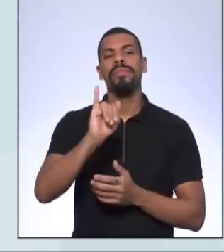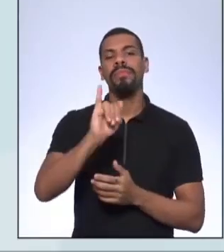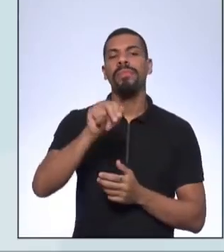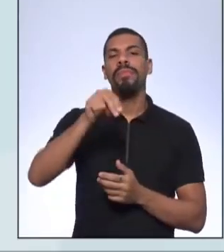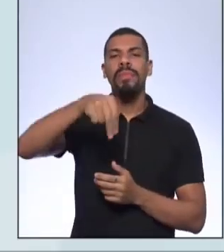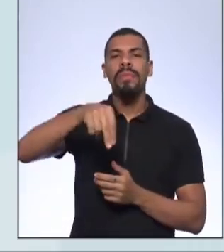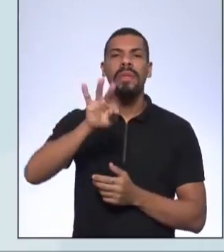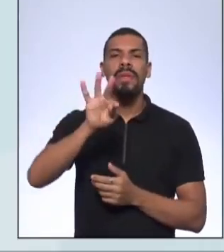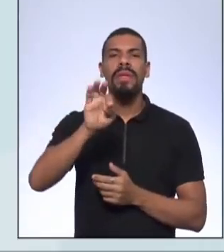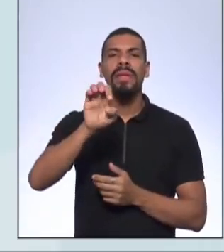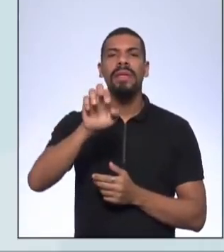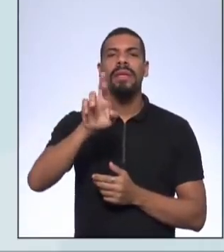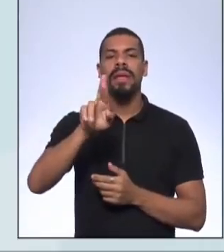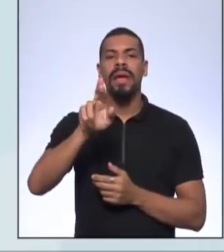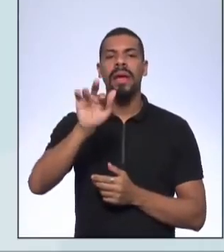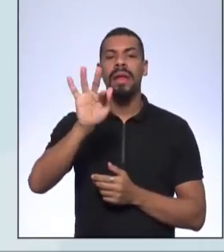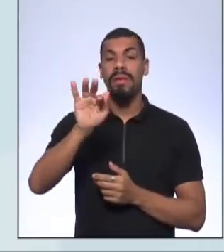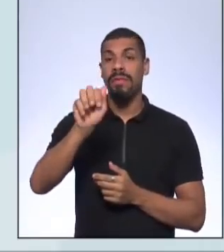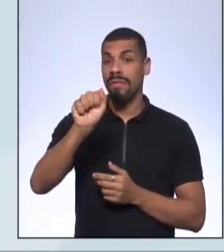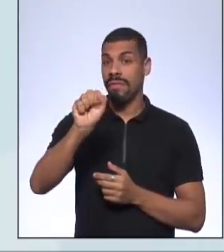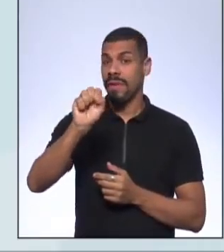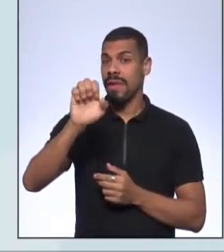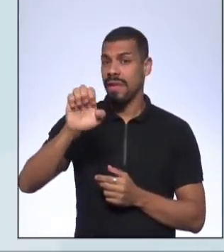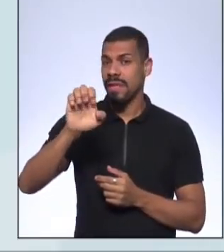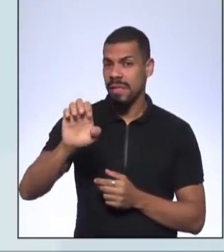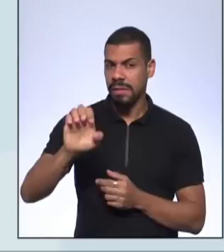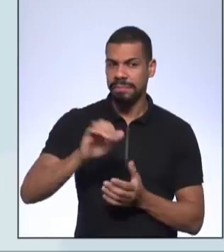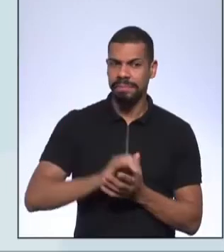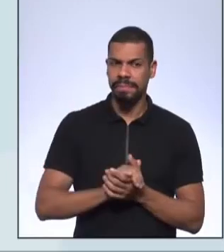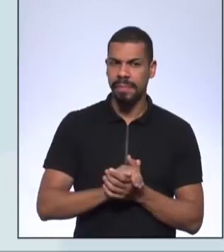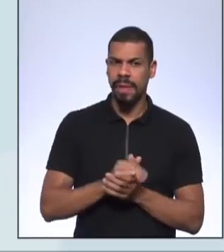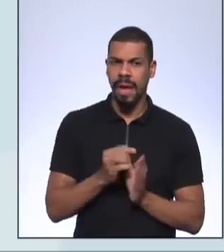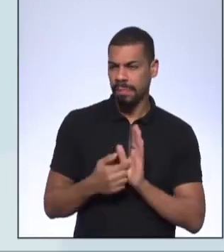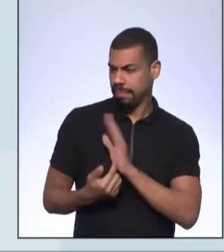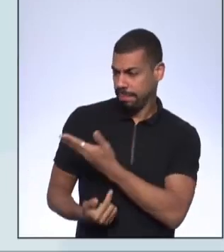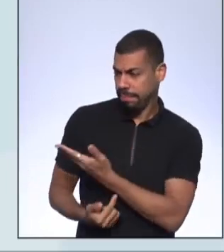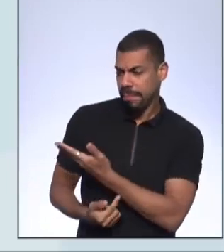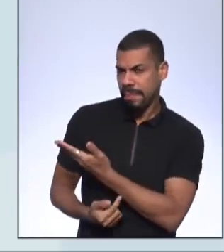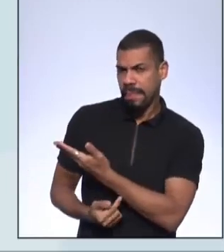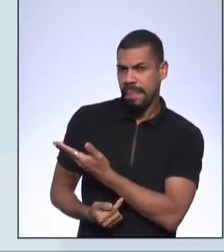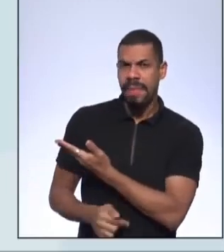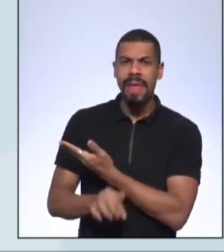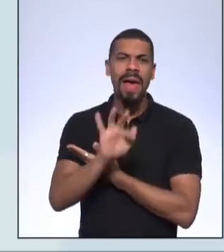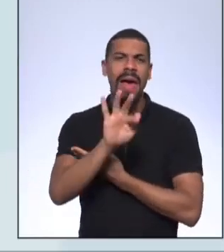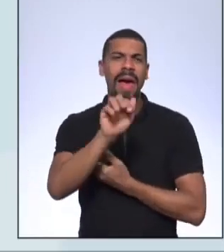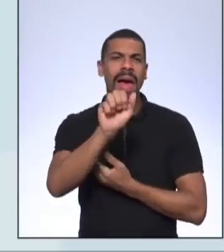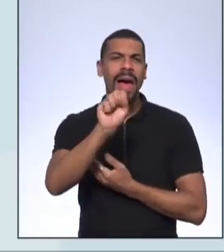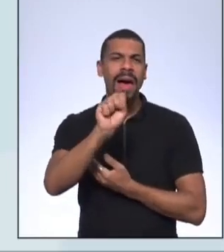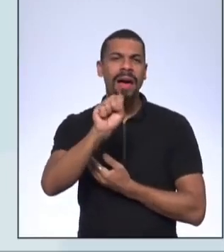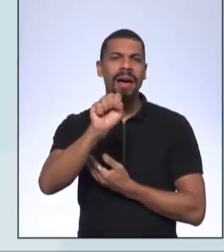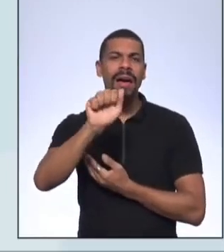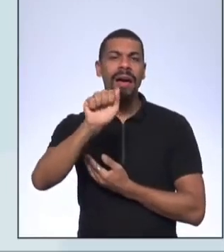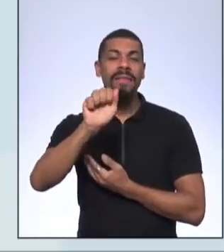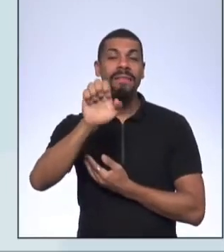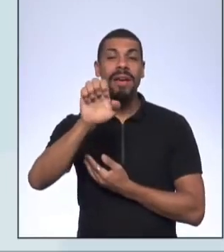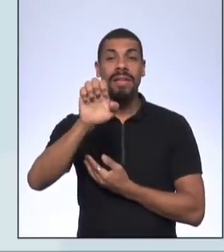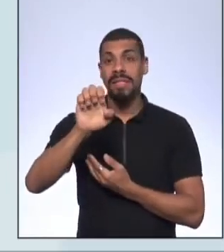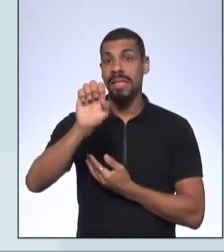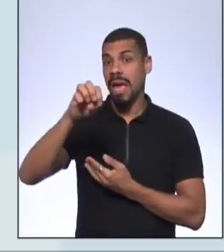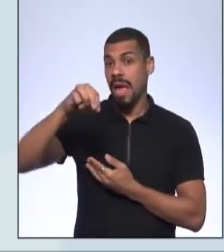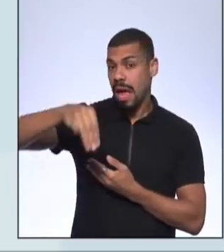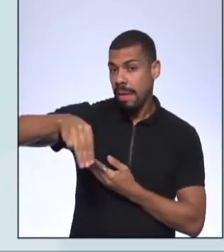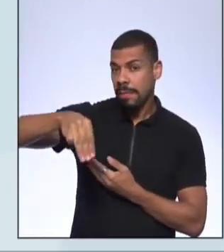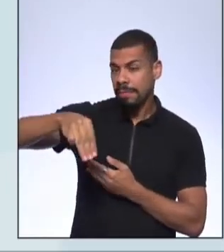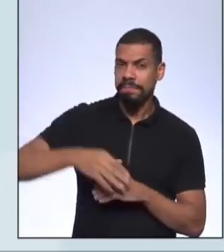entre duas divisões celulares. Enquanto que a fase que a gente chama de fase M, que está no desenho aí para vocês, é a fase que a gente chama de fase